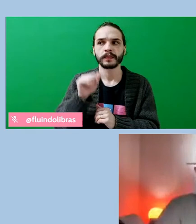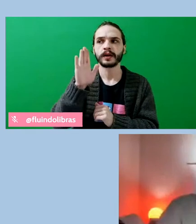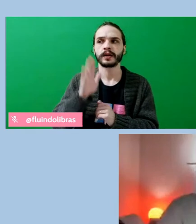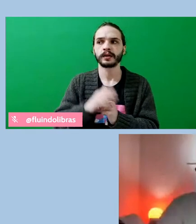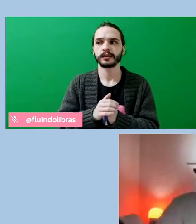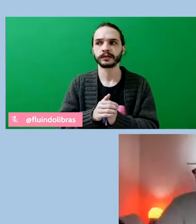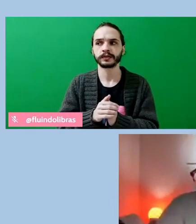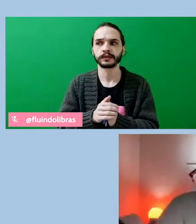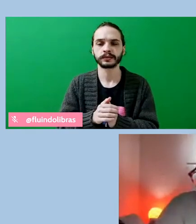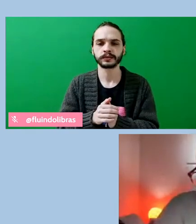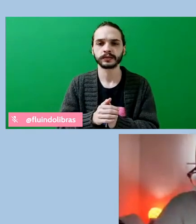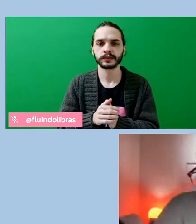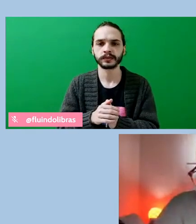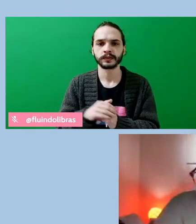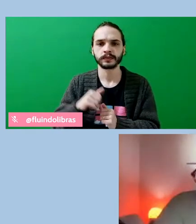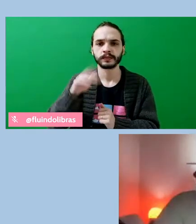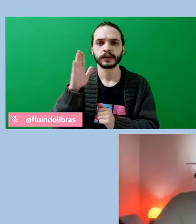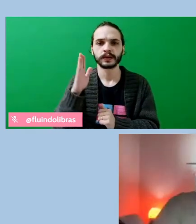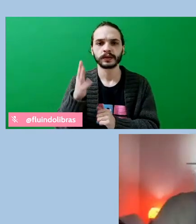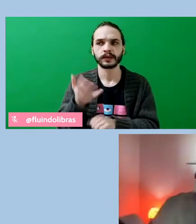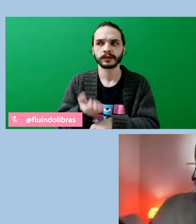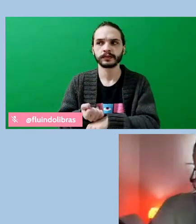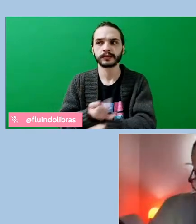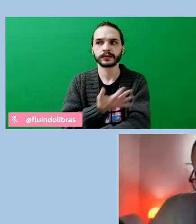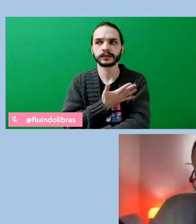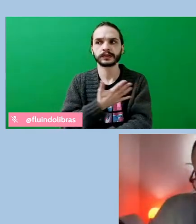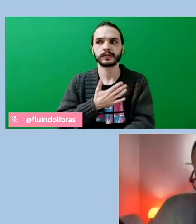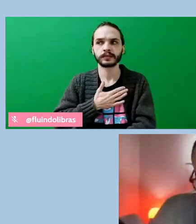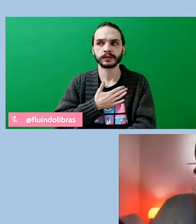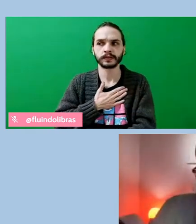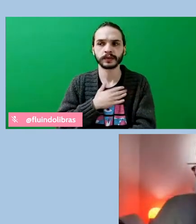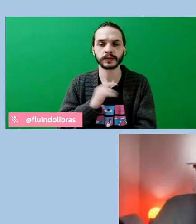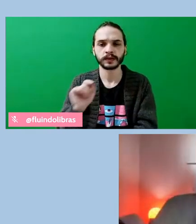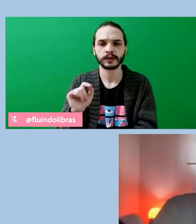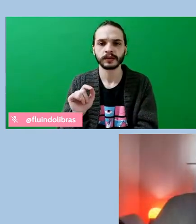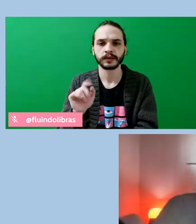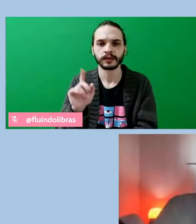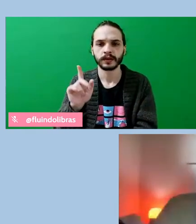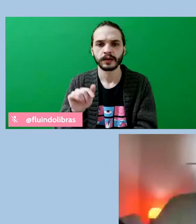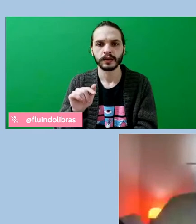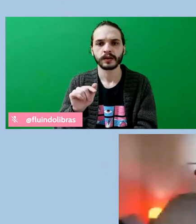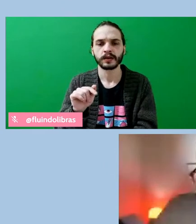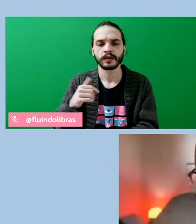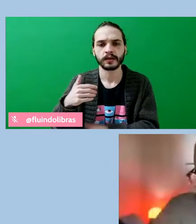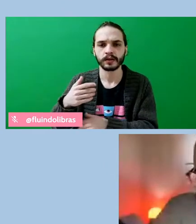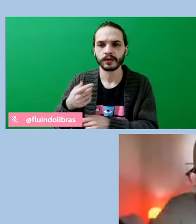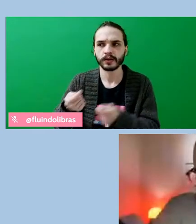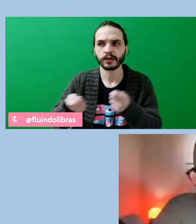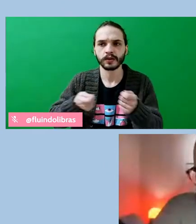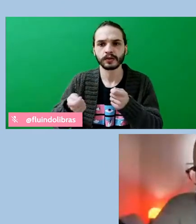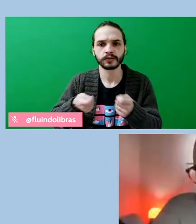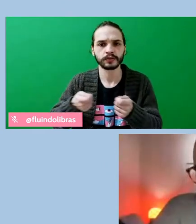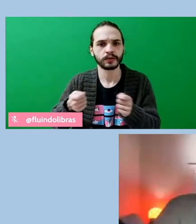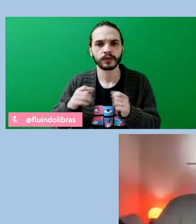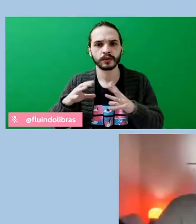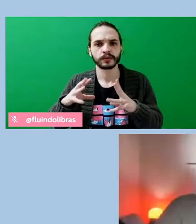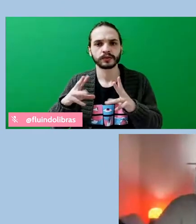mais me emociona vendo, assim, de uma certa maneira, sabe, esse controle total que elas têm do